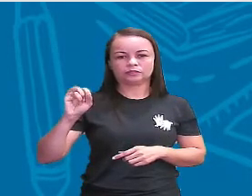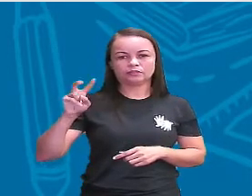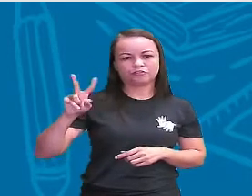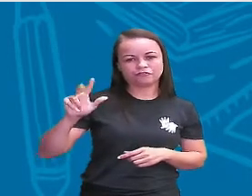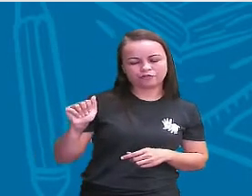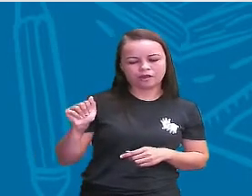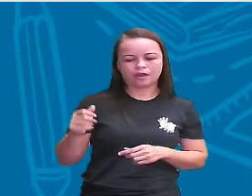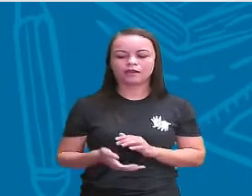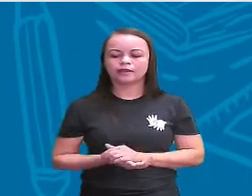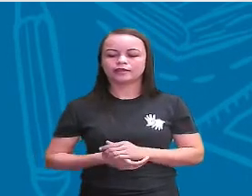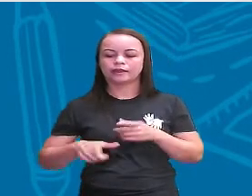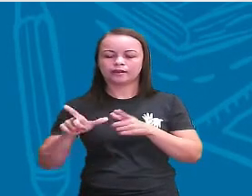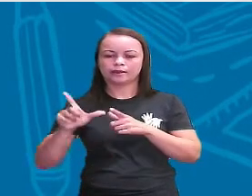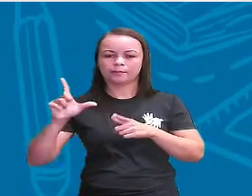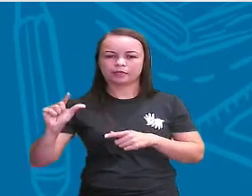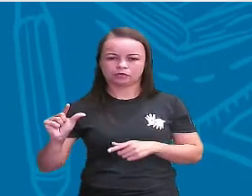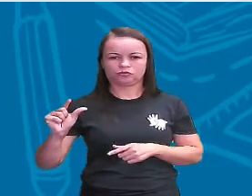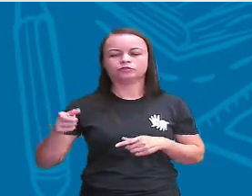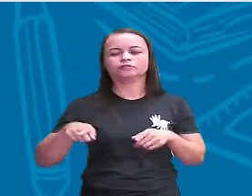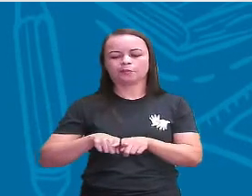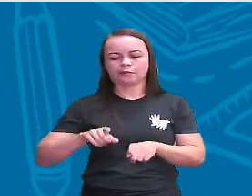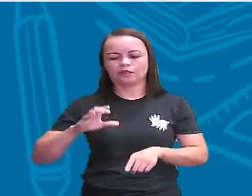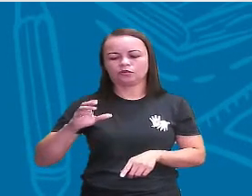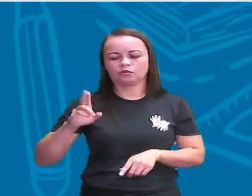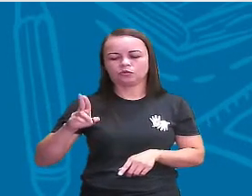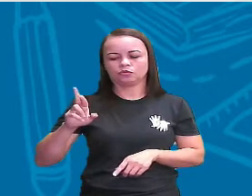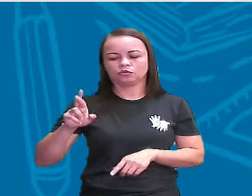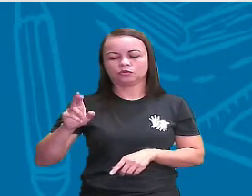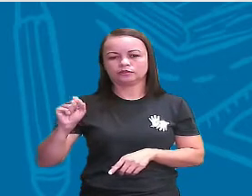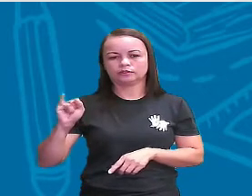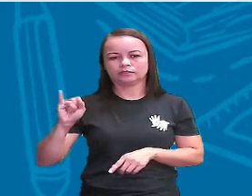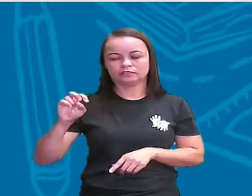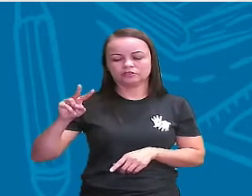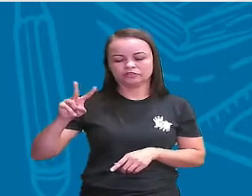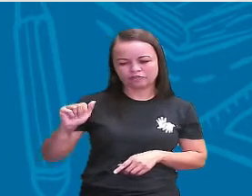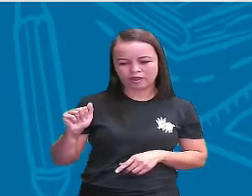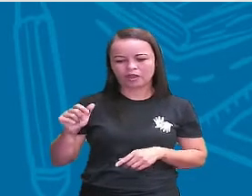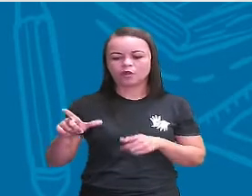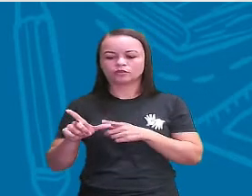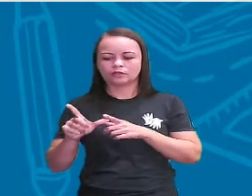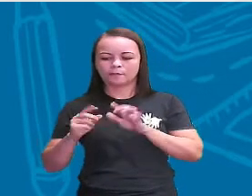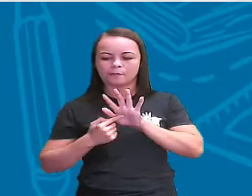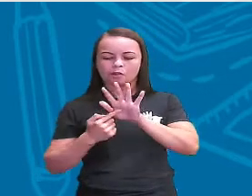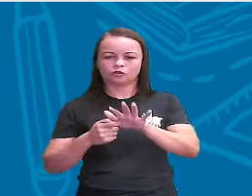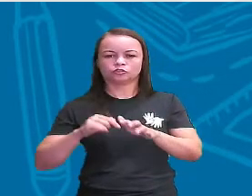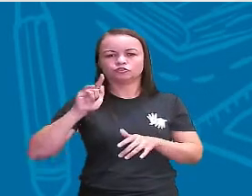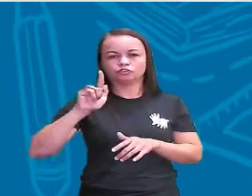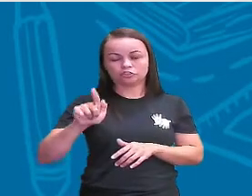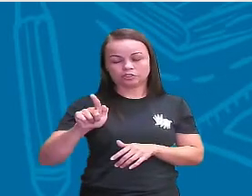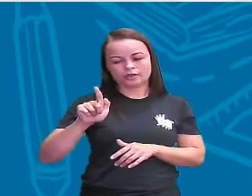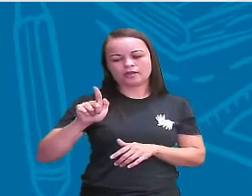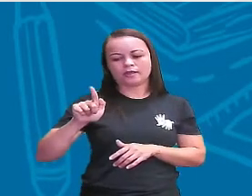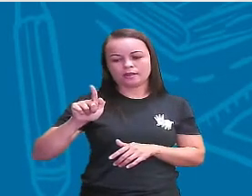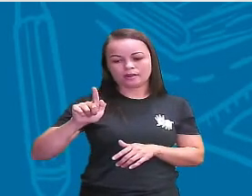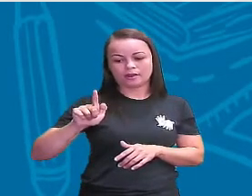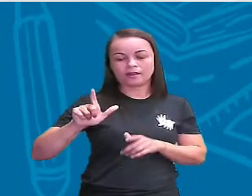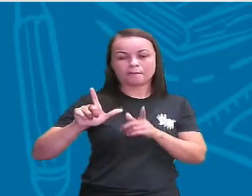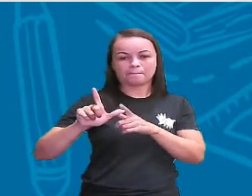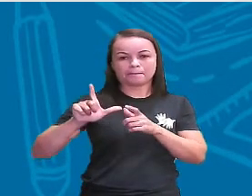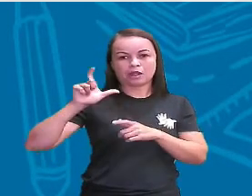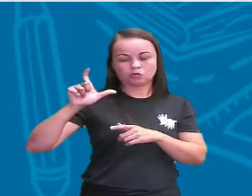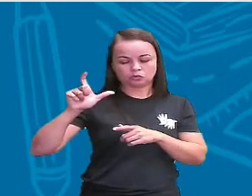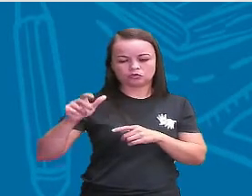minúscula cursiva, onde está apresentando o G maiúsculo cursivo e o U minúsculo